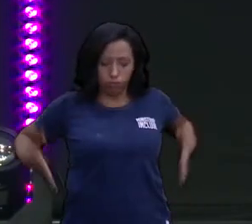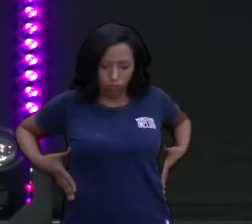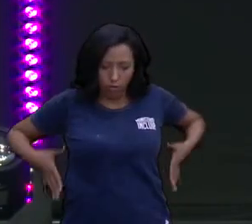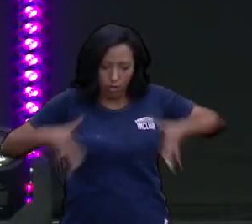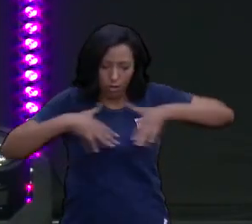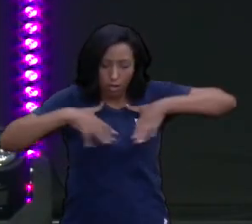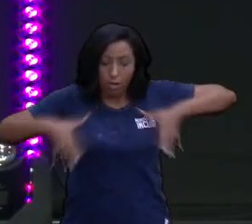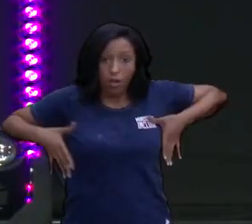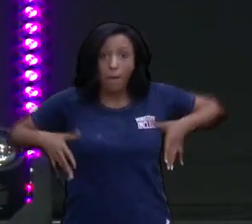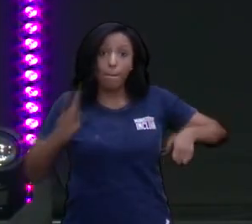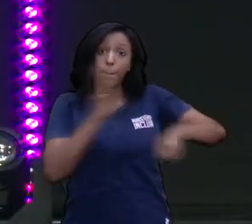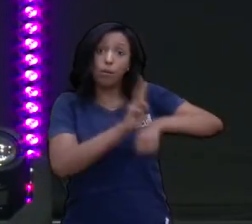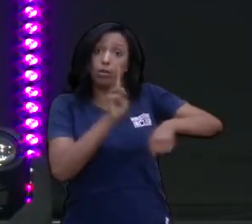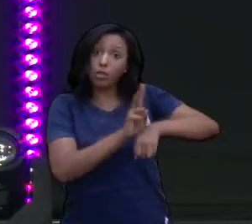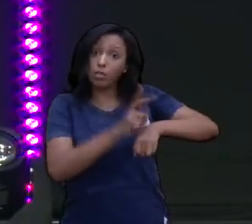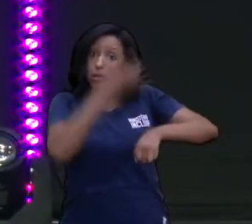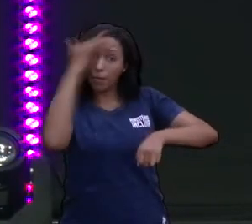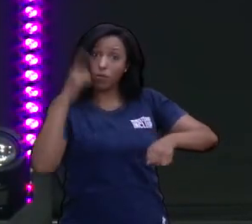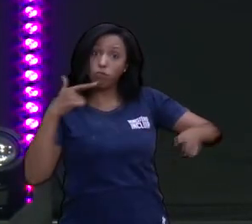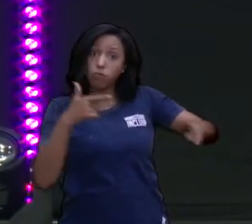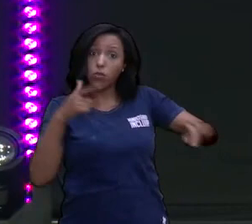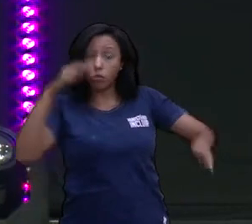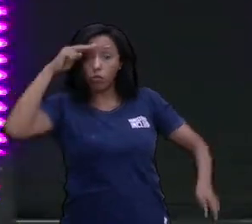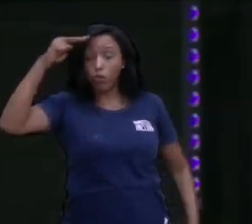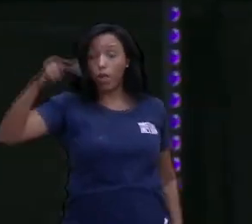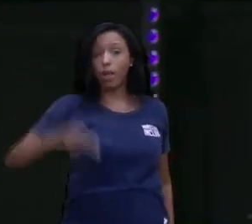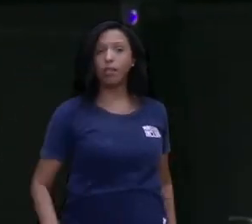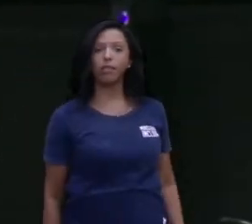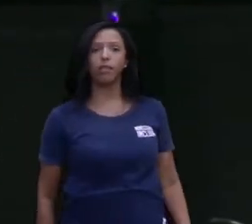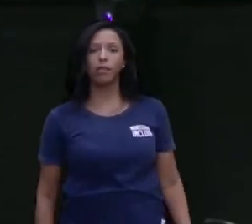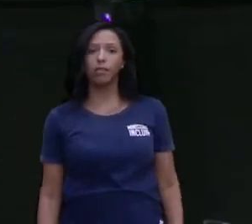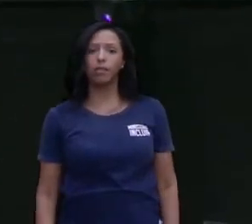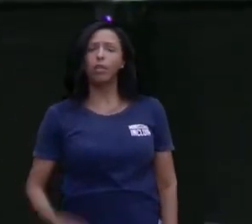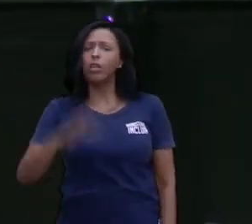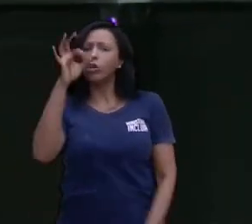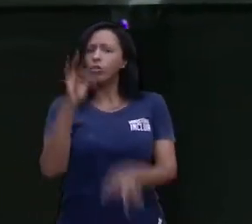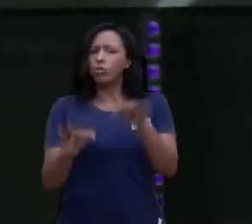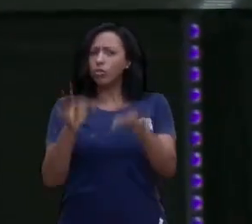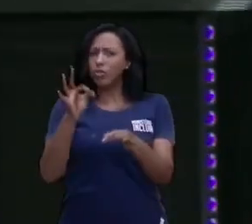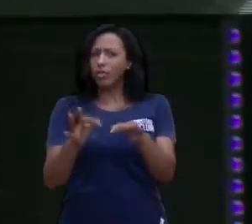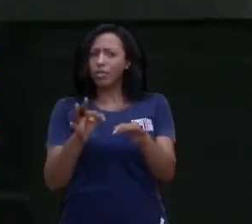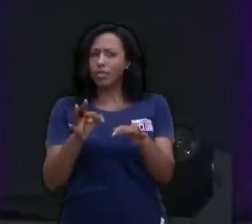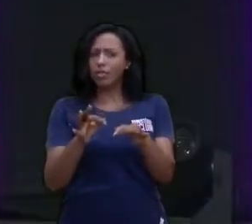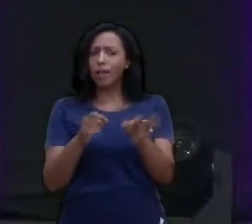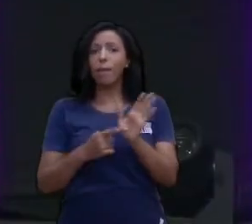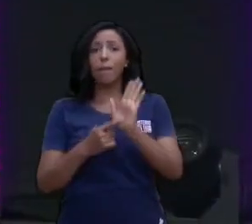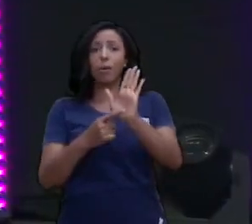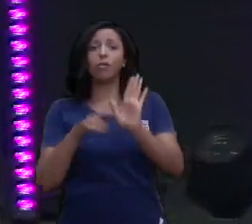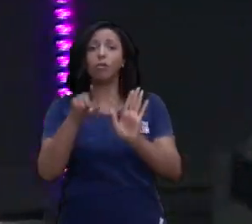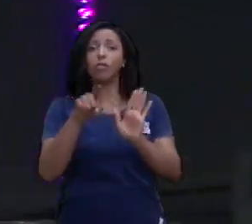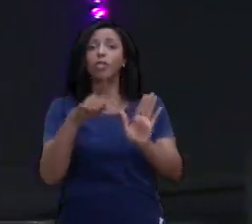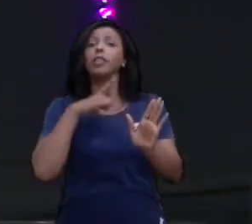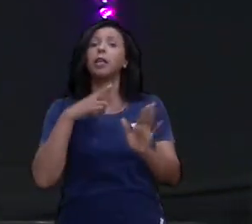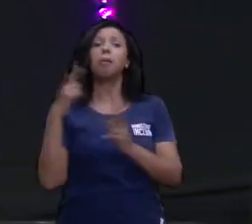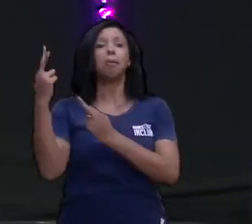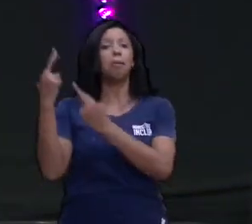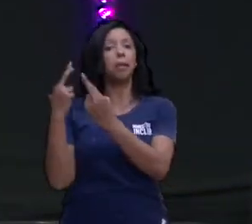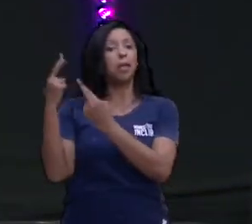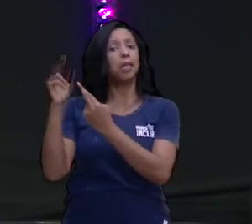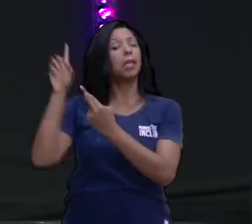você está no relacionamento correto com Deus e com o próximo E você tá errando com alguém